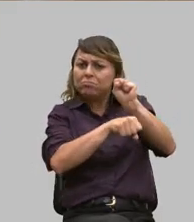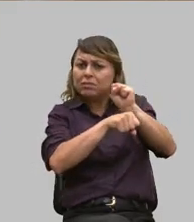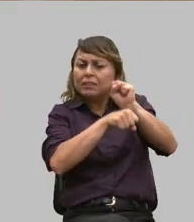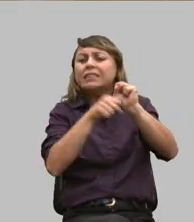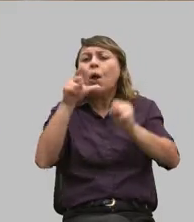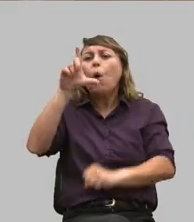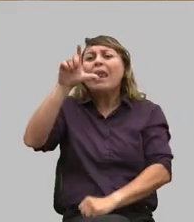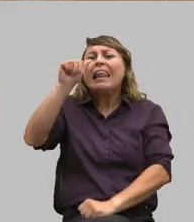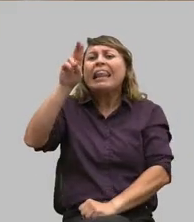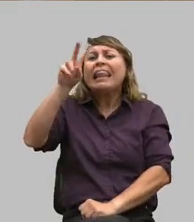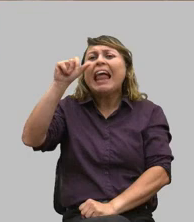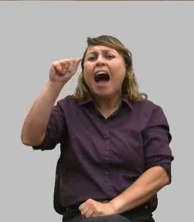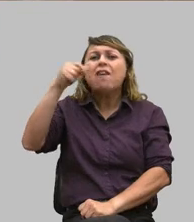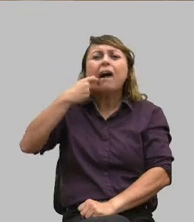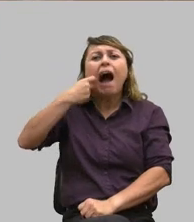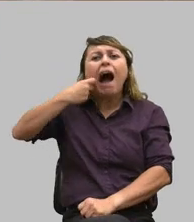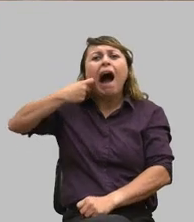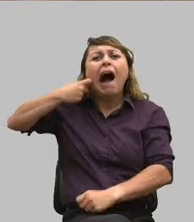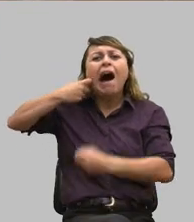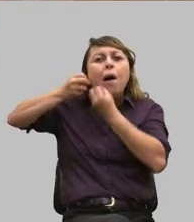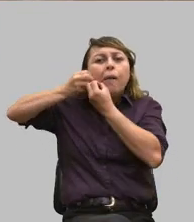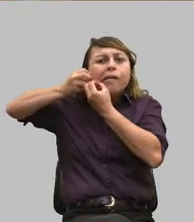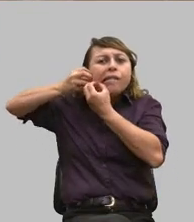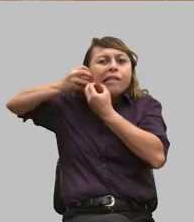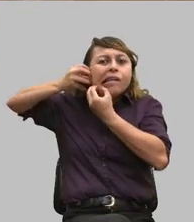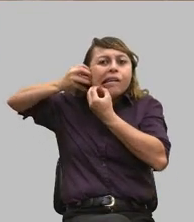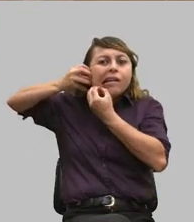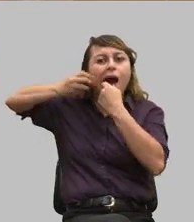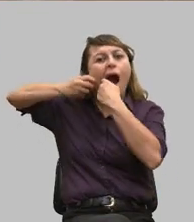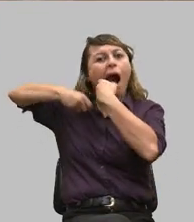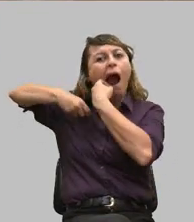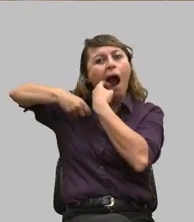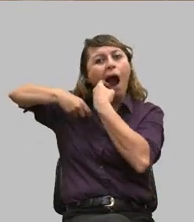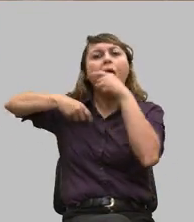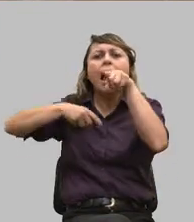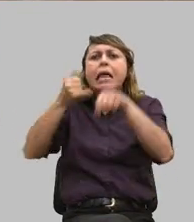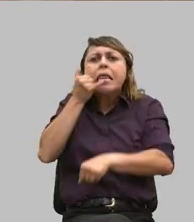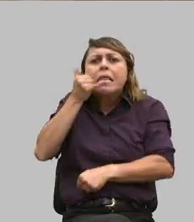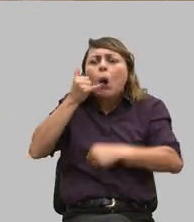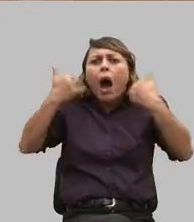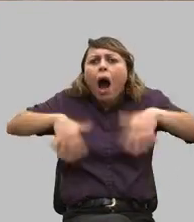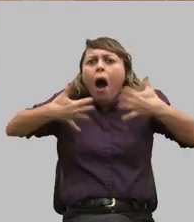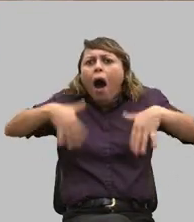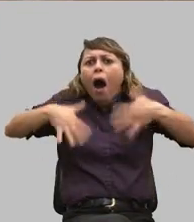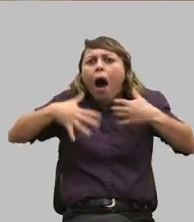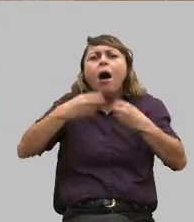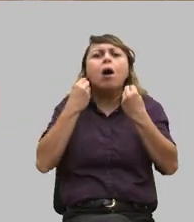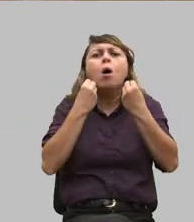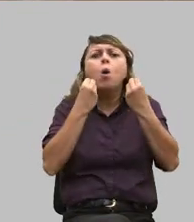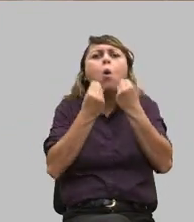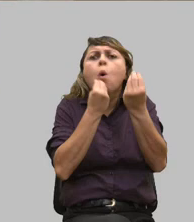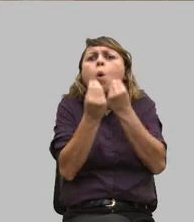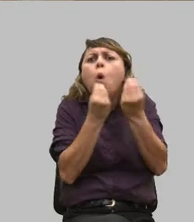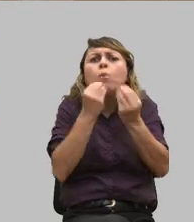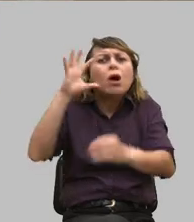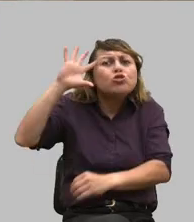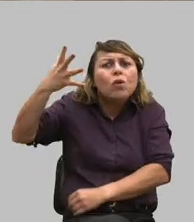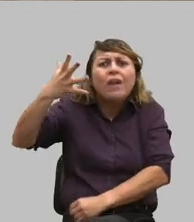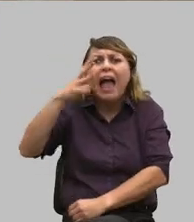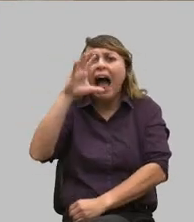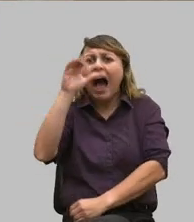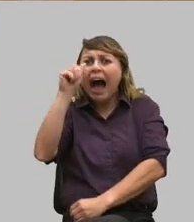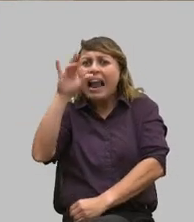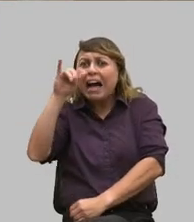bicho na ferida E aí ela ligou desesperada como mandar quer dizer de Araçuaí a